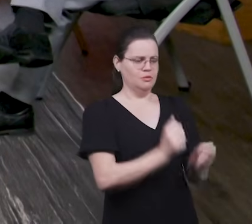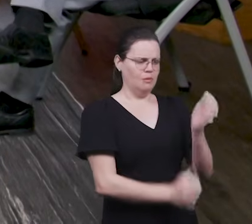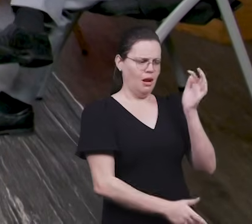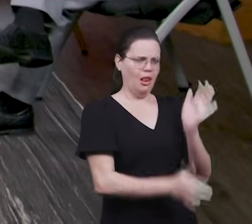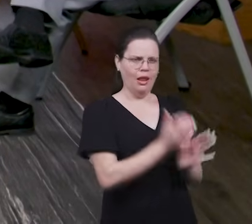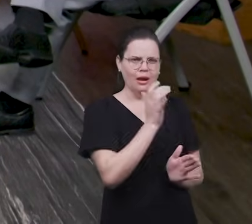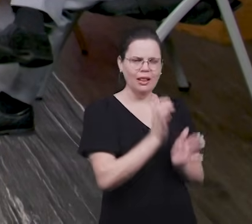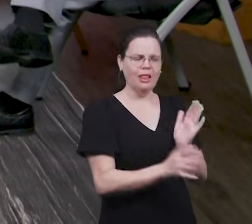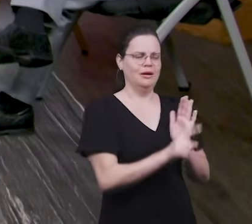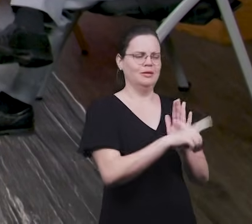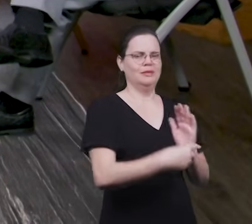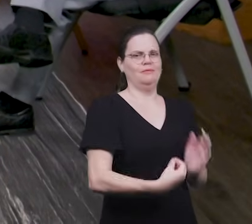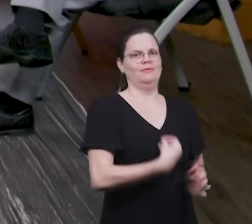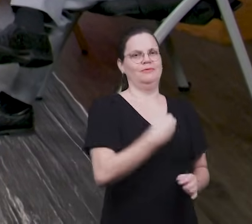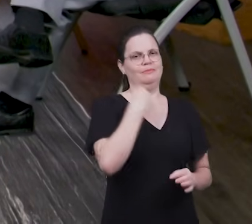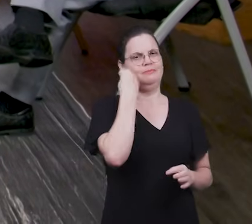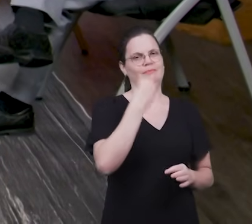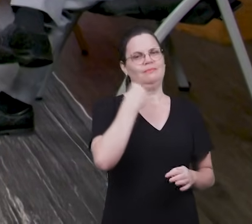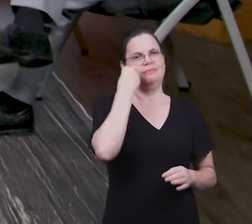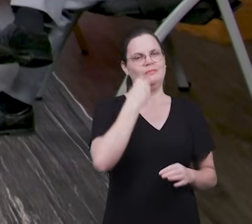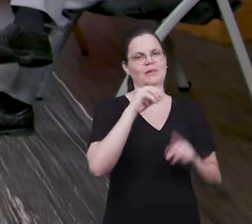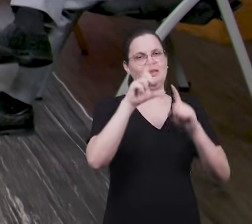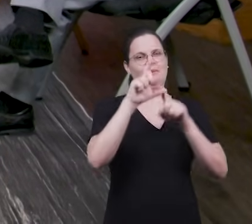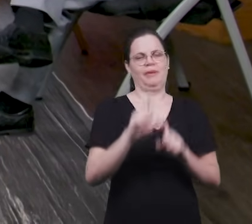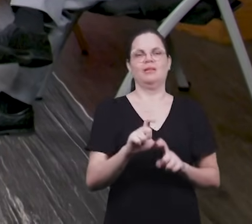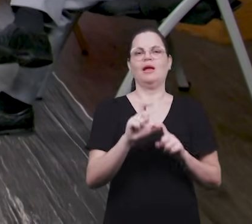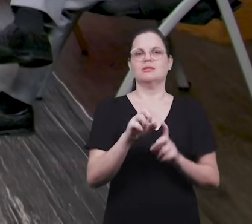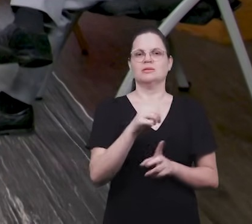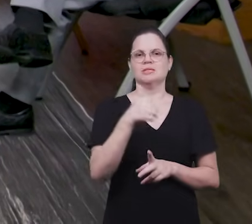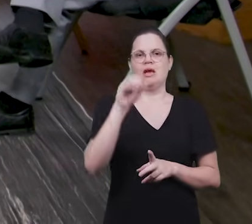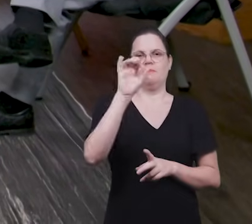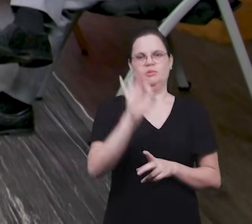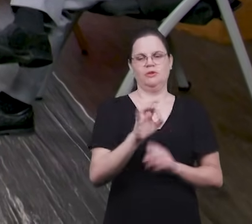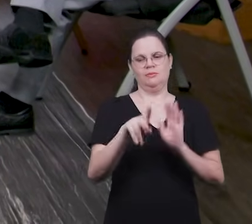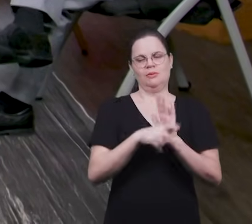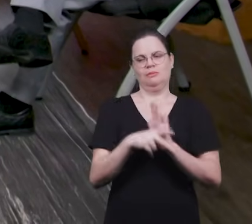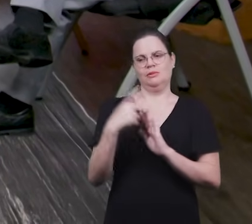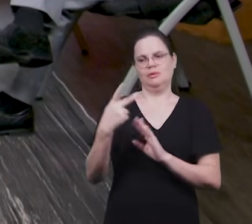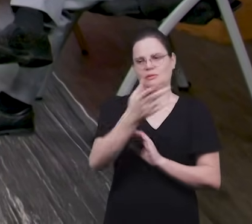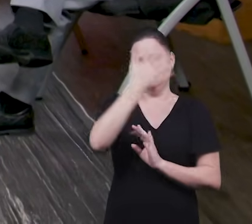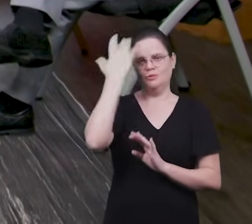vive esse momento, esse primeiro momento, que é o momento